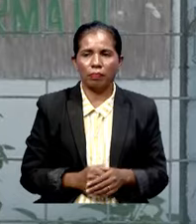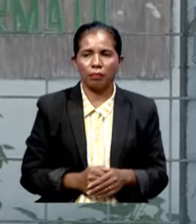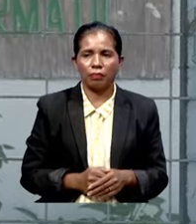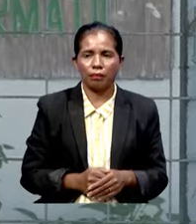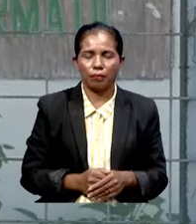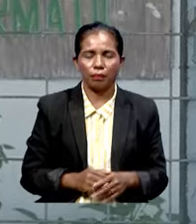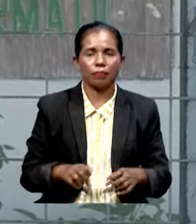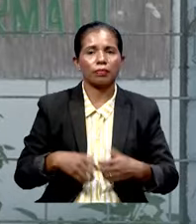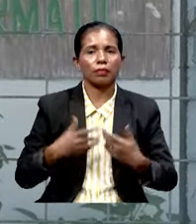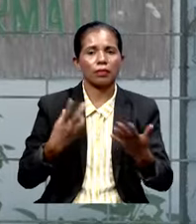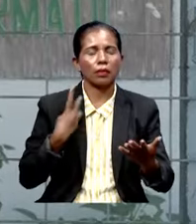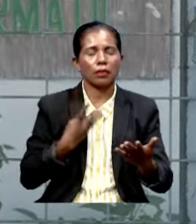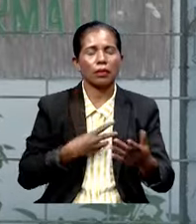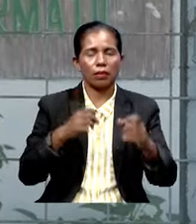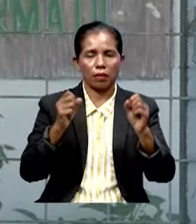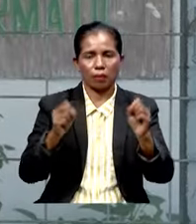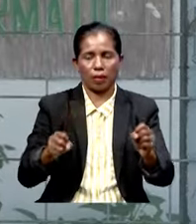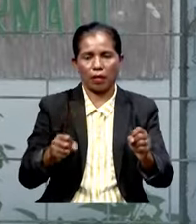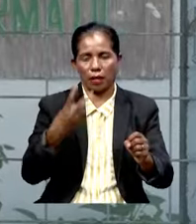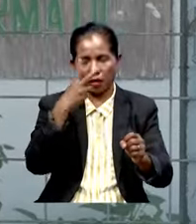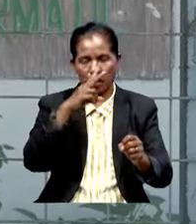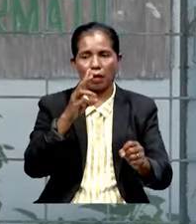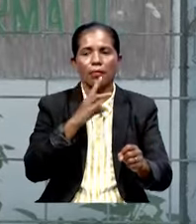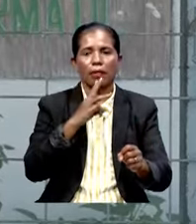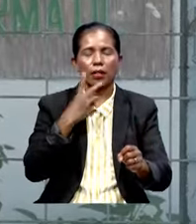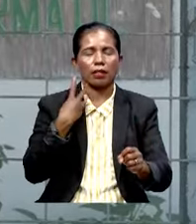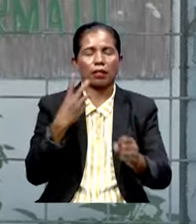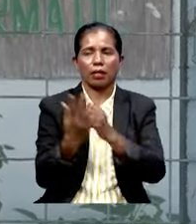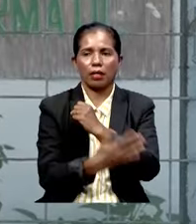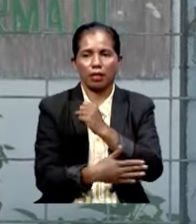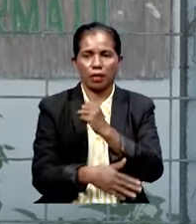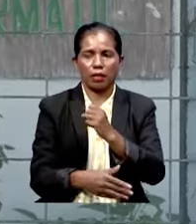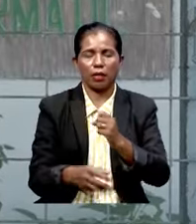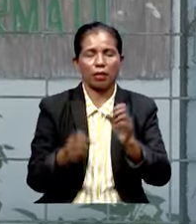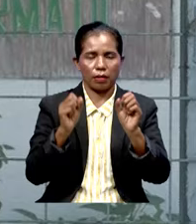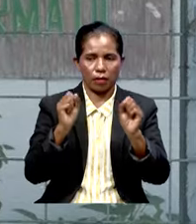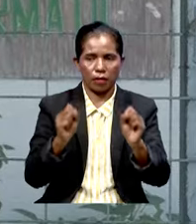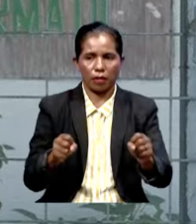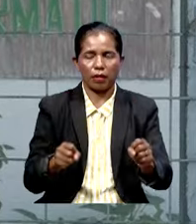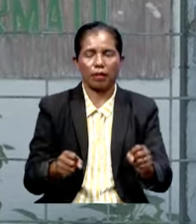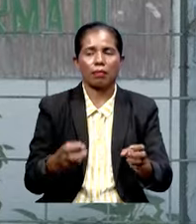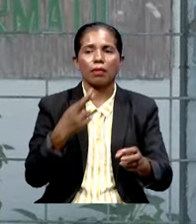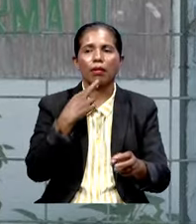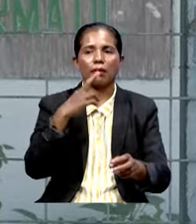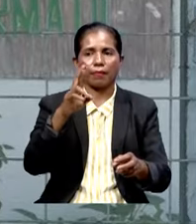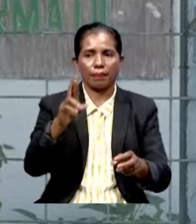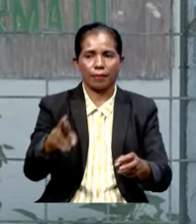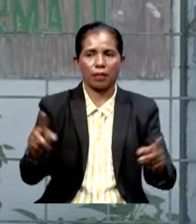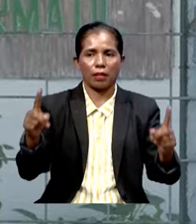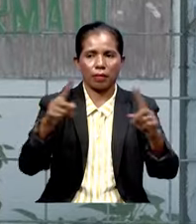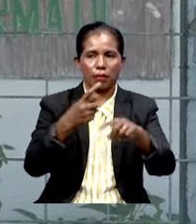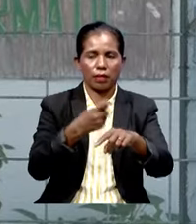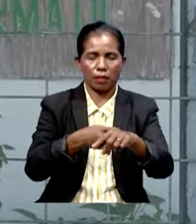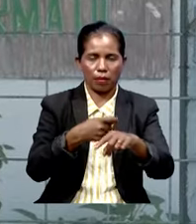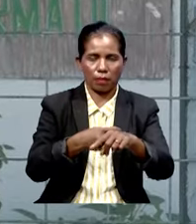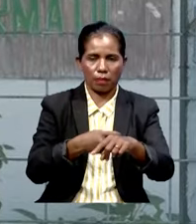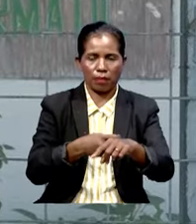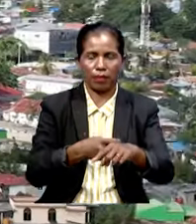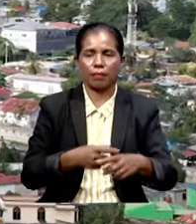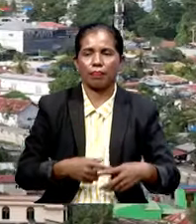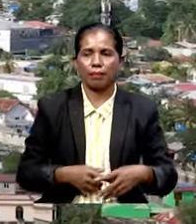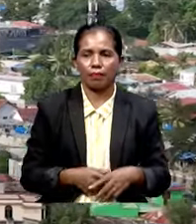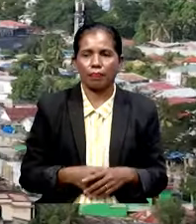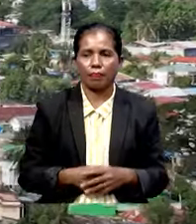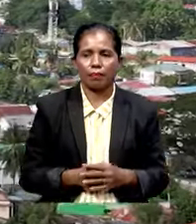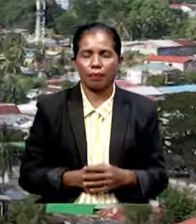No oinsa ita tu bele conserva be iha itenerai atu nune bele responde ba tempo bai loron.